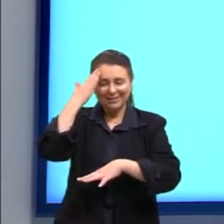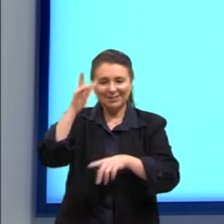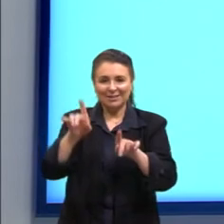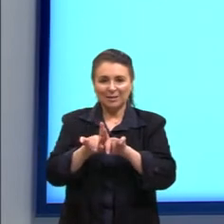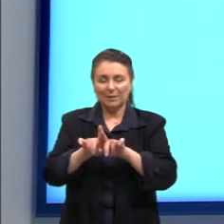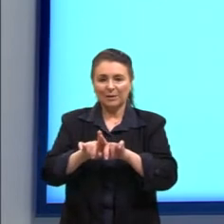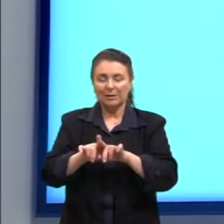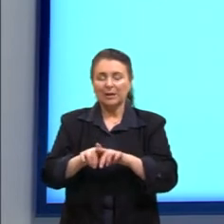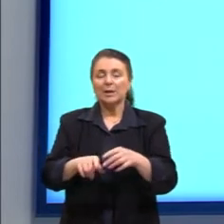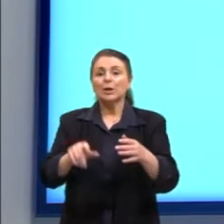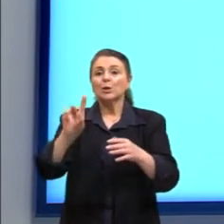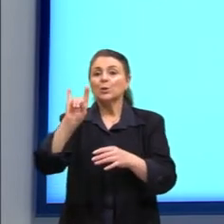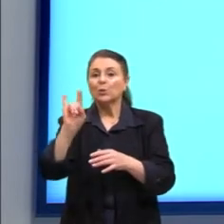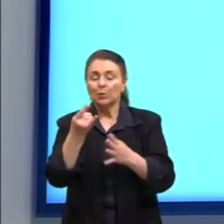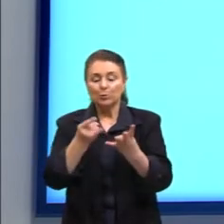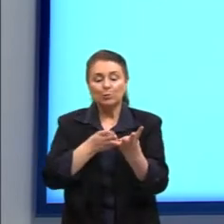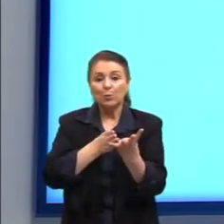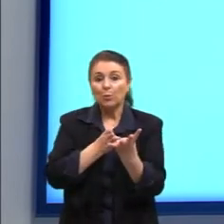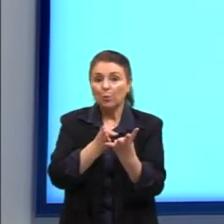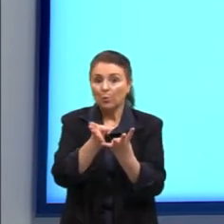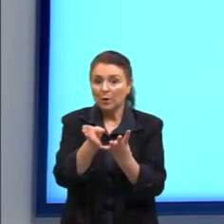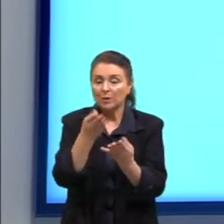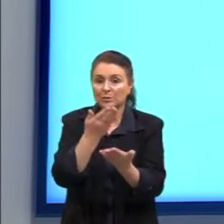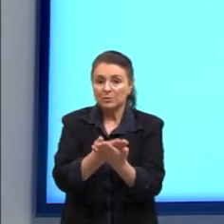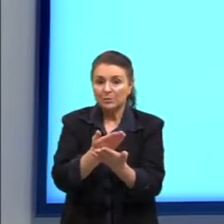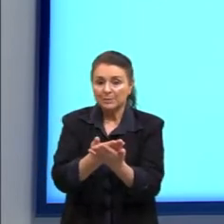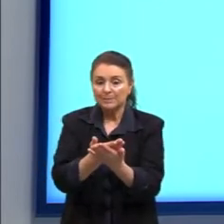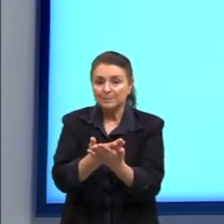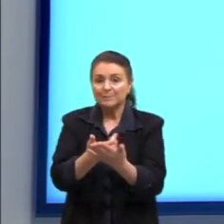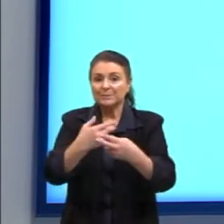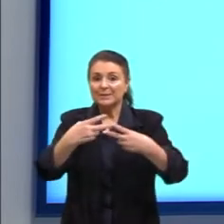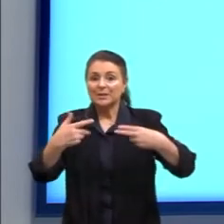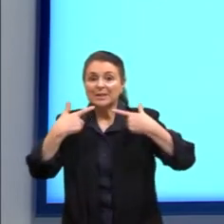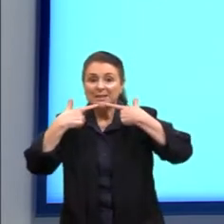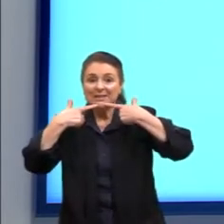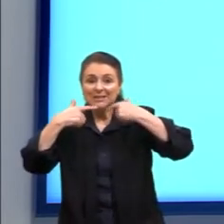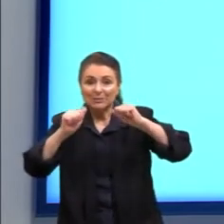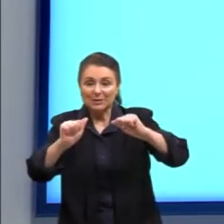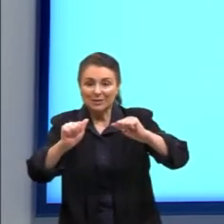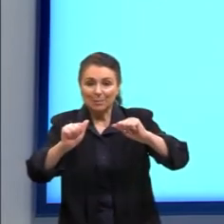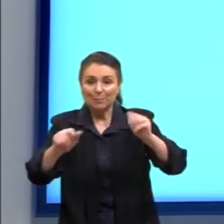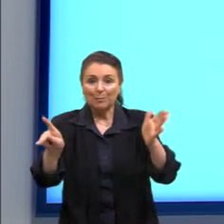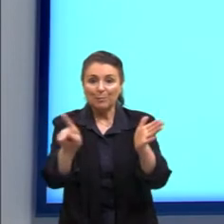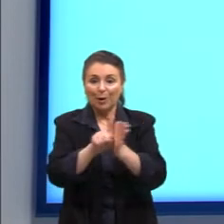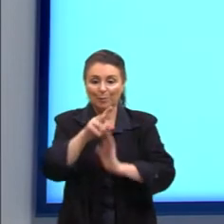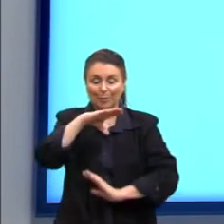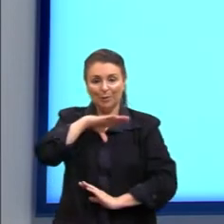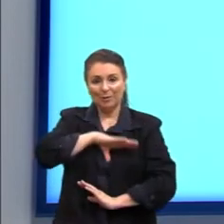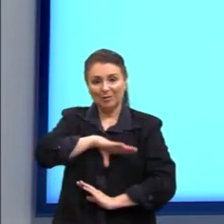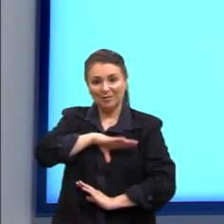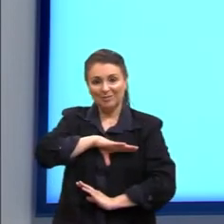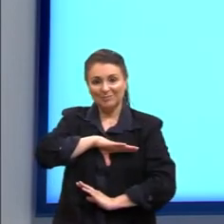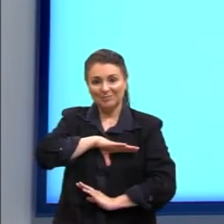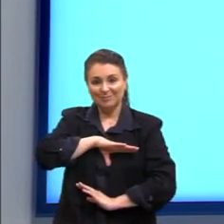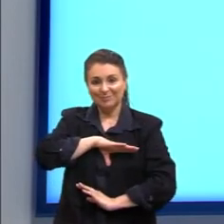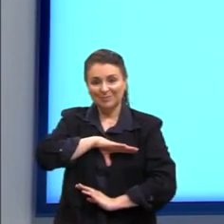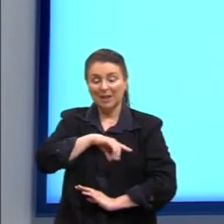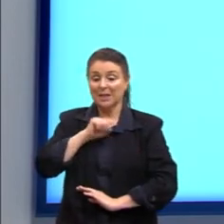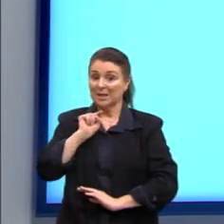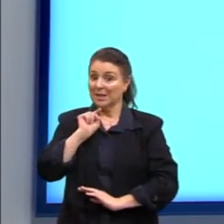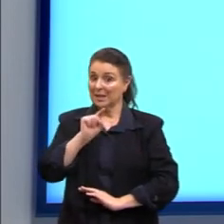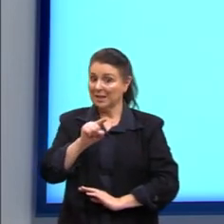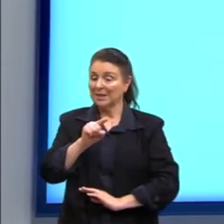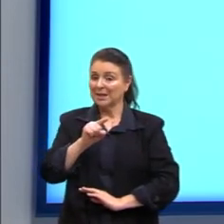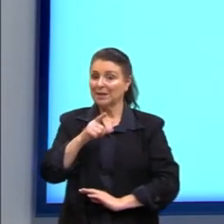por fim, ali, o nosso último eixo, o estudo dos aspectos linguísticos da língua portuguesa. E aqui é onde a gente vai falar